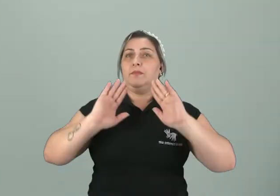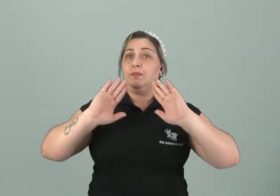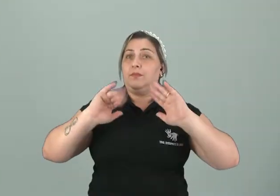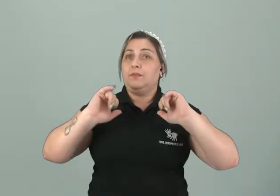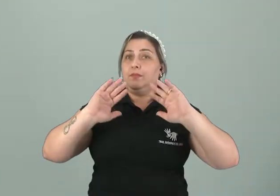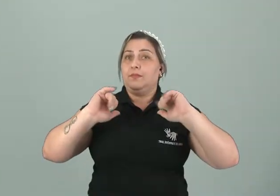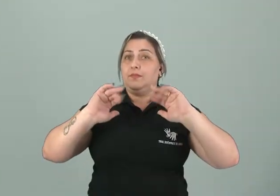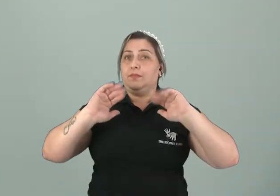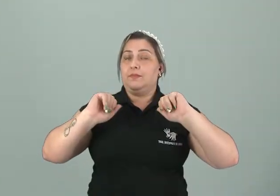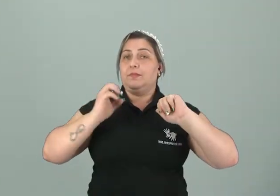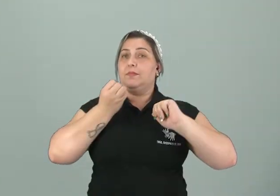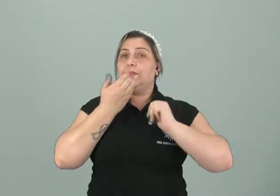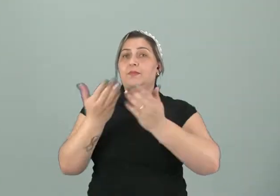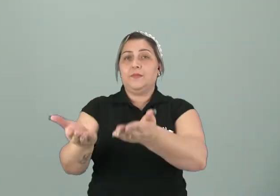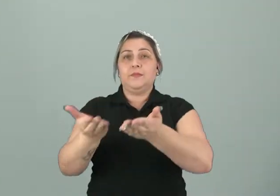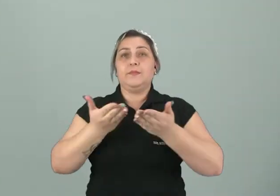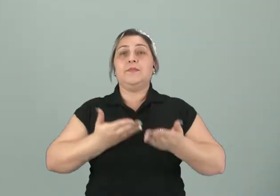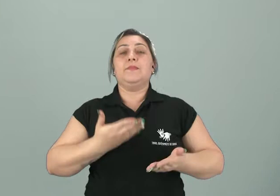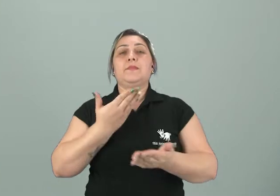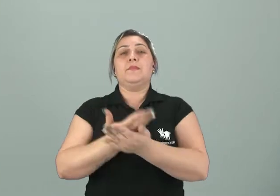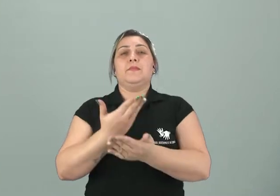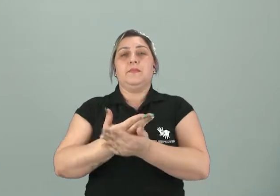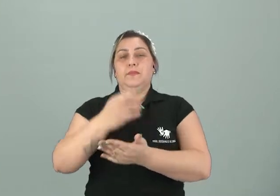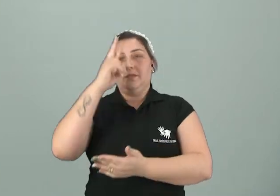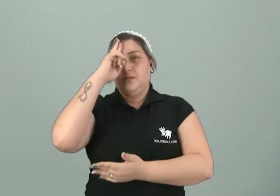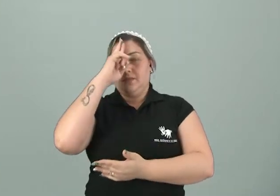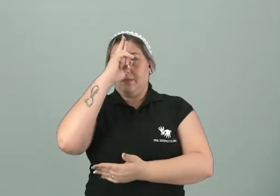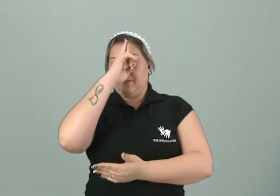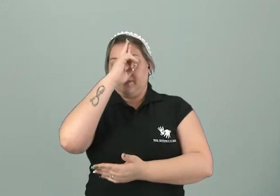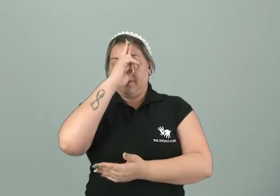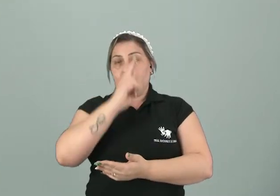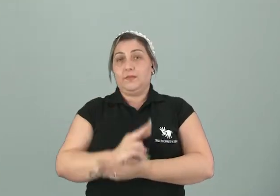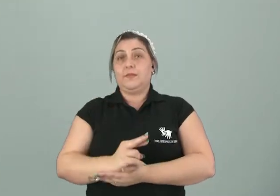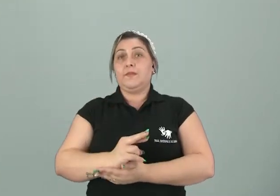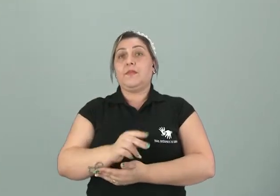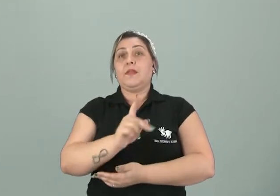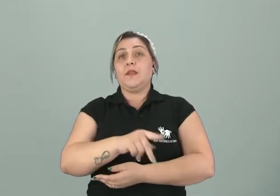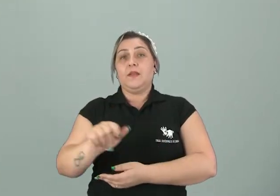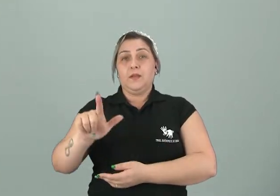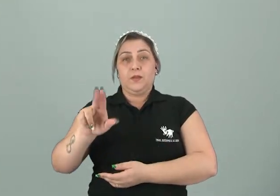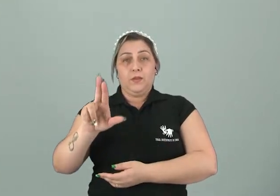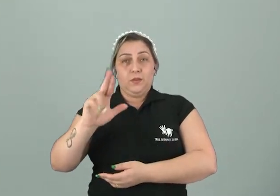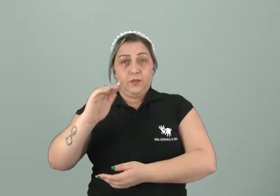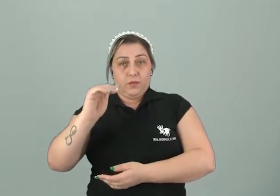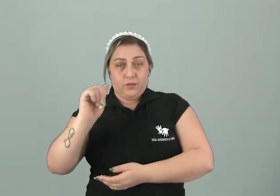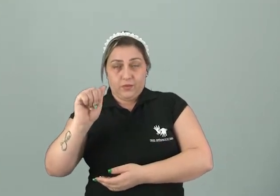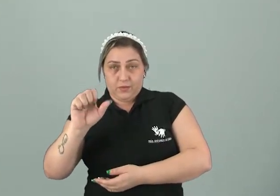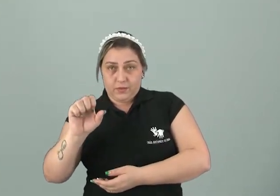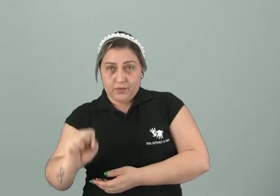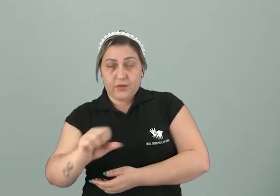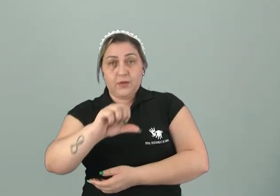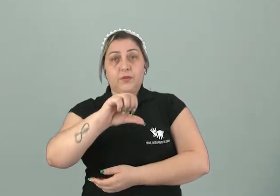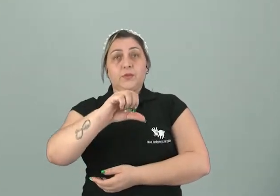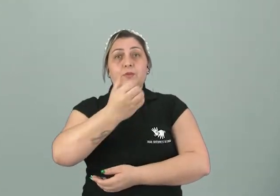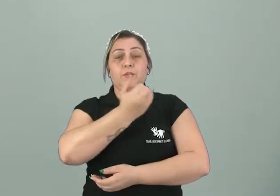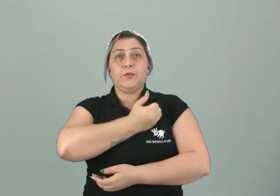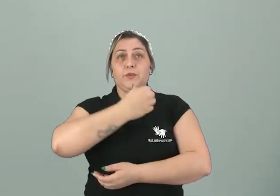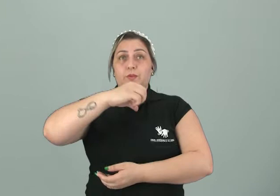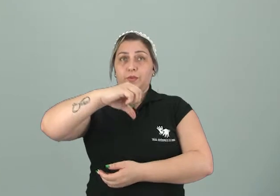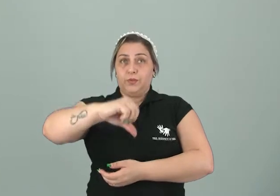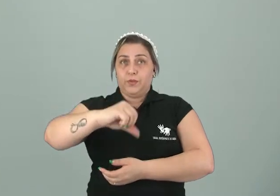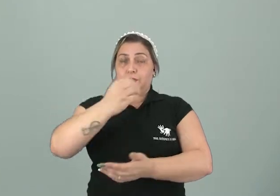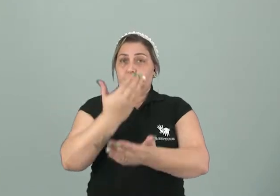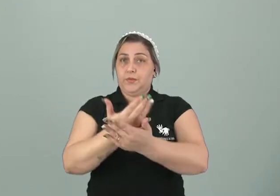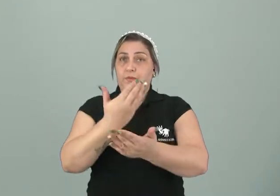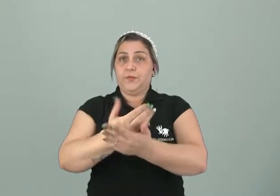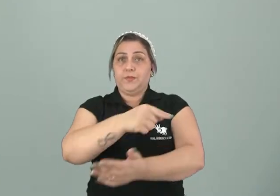Oi, galerinha, sejam muito bem-vindos a mais uma aula de História. Eu sou o professor Lucas e já estamos na nossa nona aula para o sétimo ano do